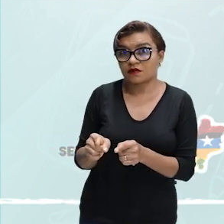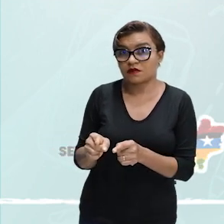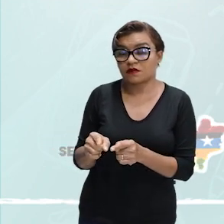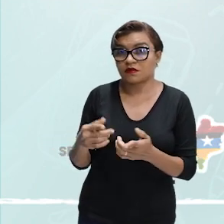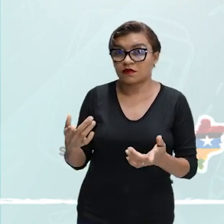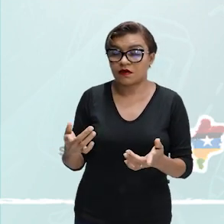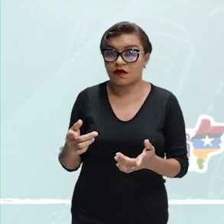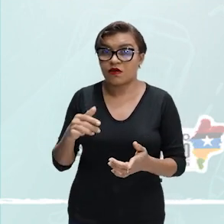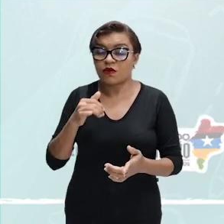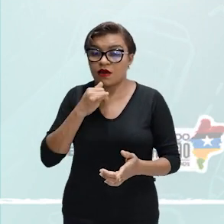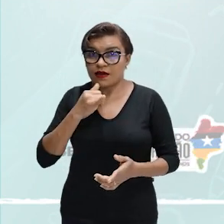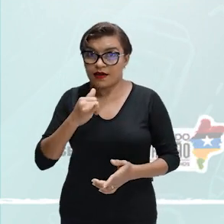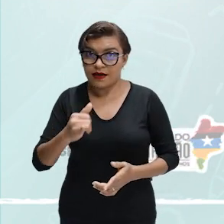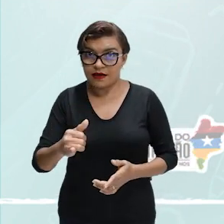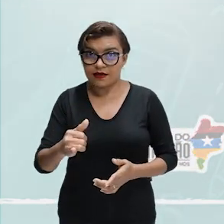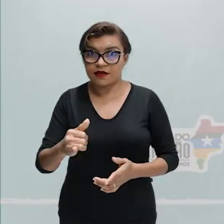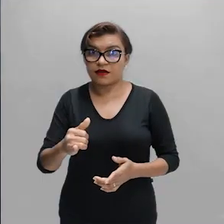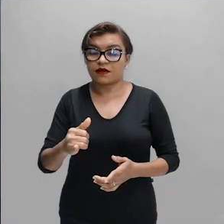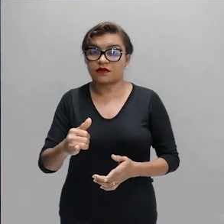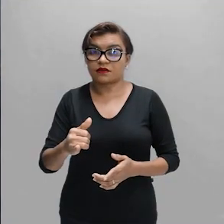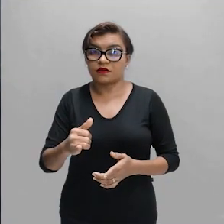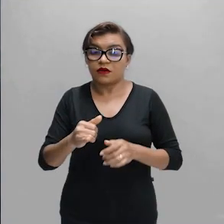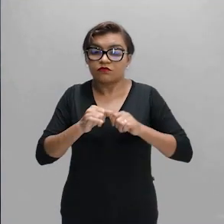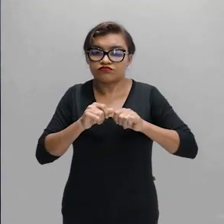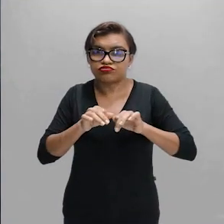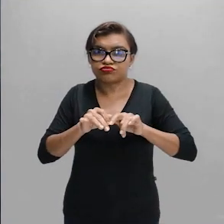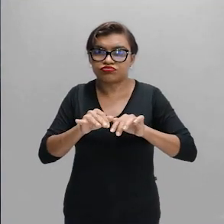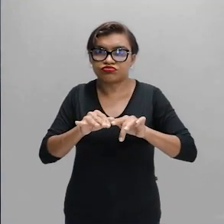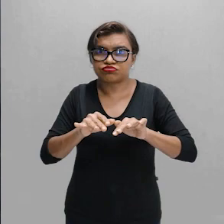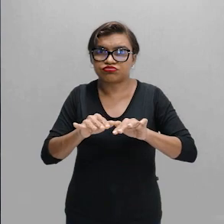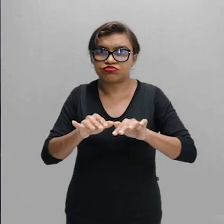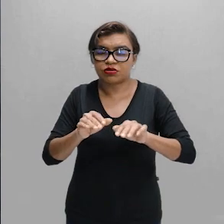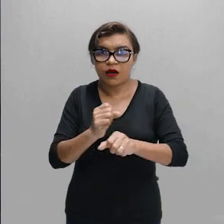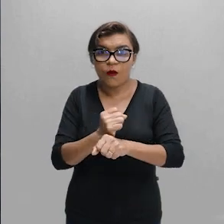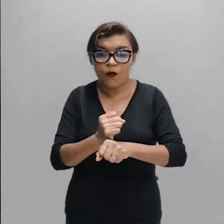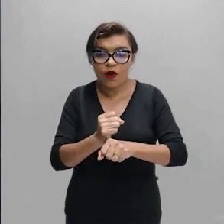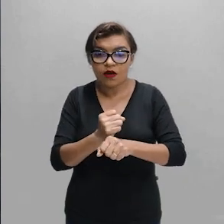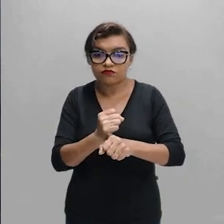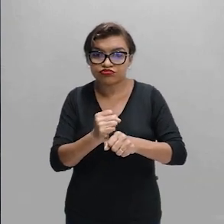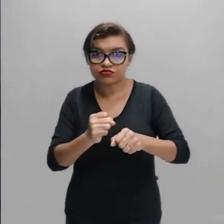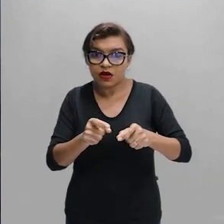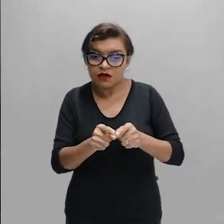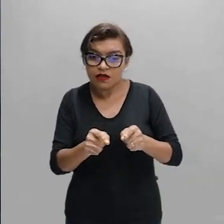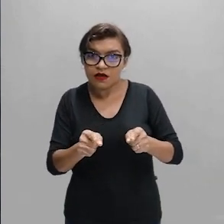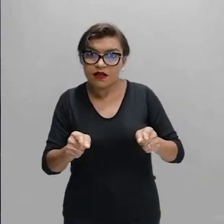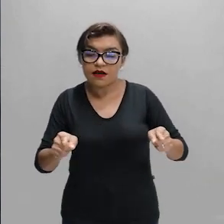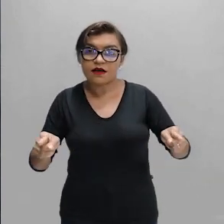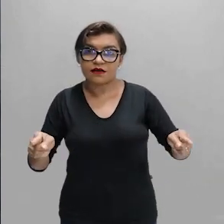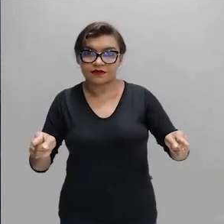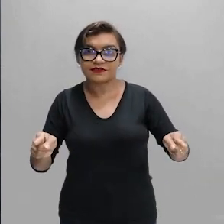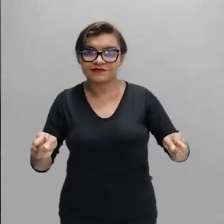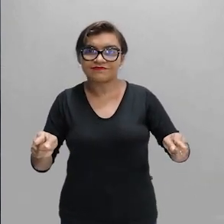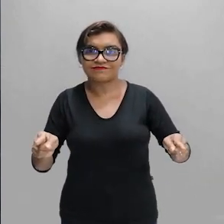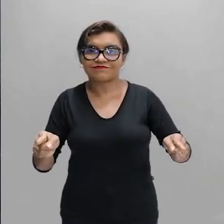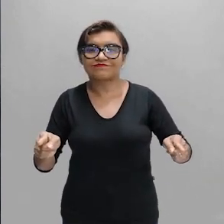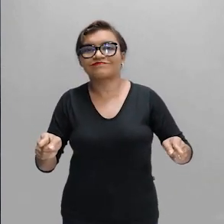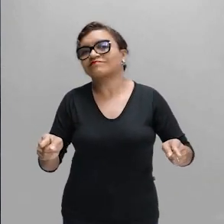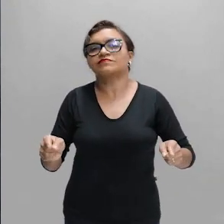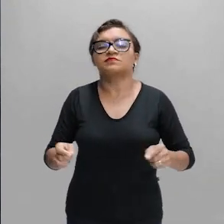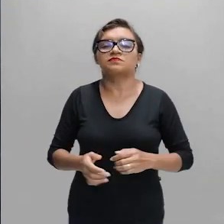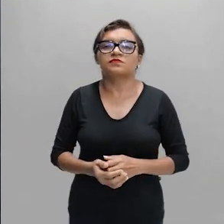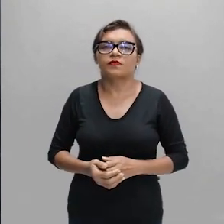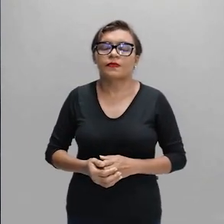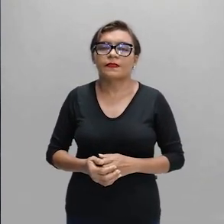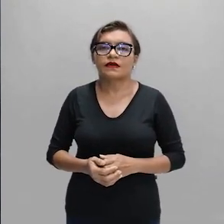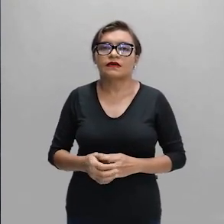desses portadores de cargas elétricas é um fluxo muito grande. Né? É inversamente proporcional. Se